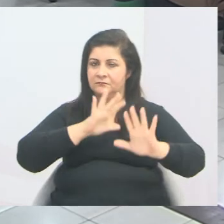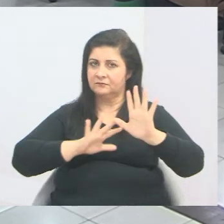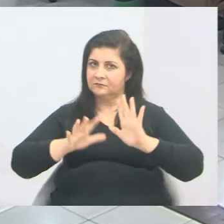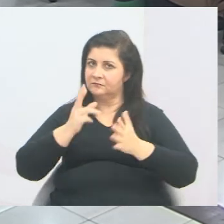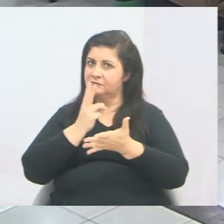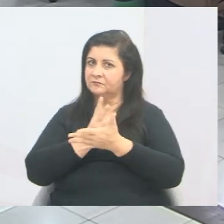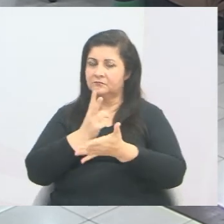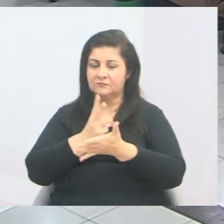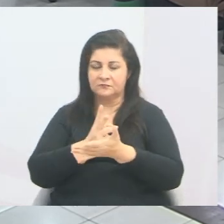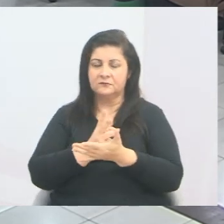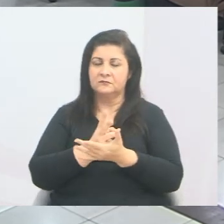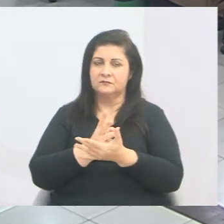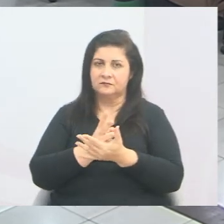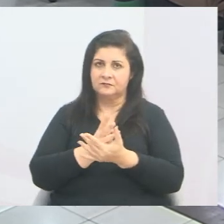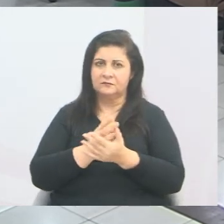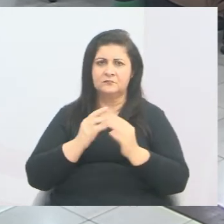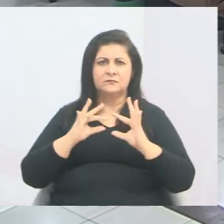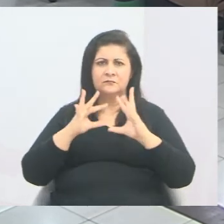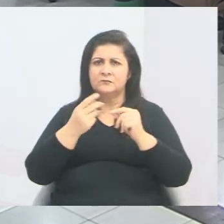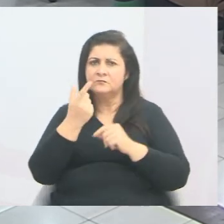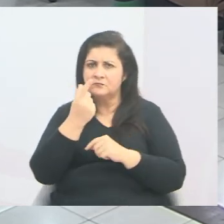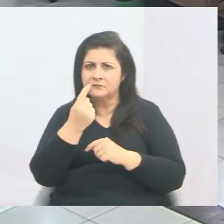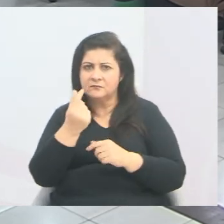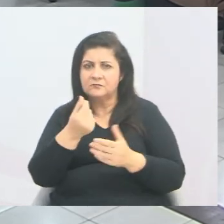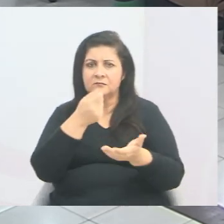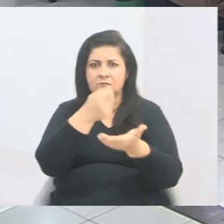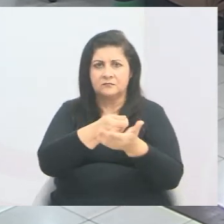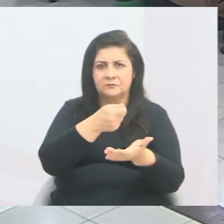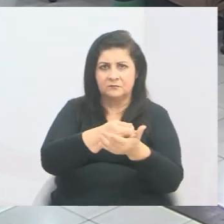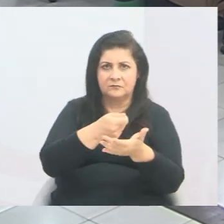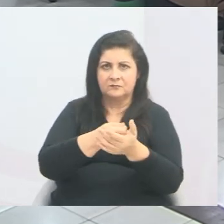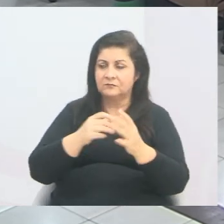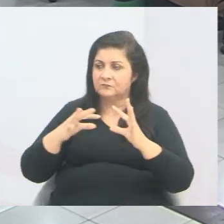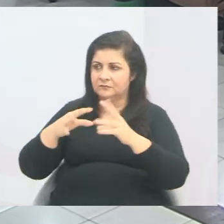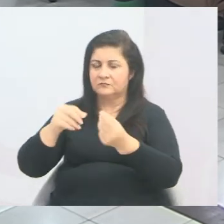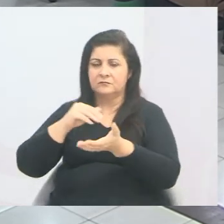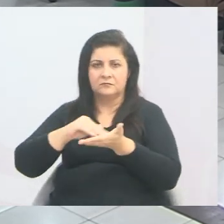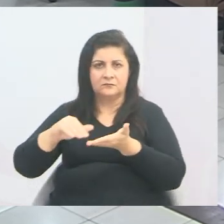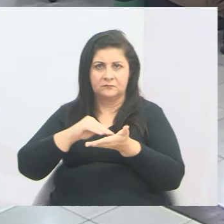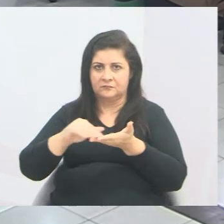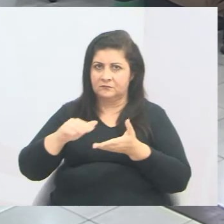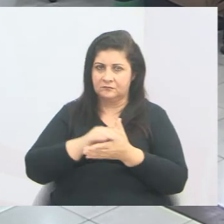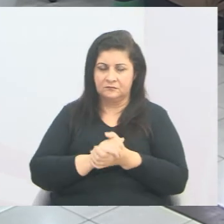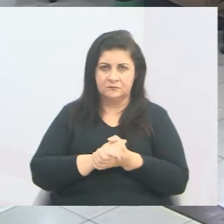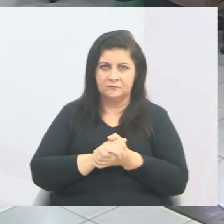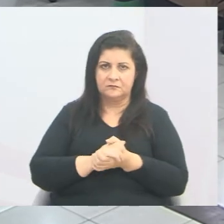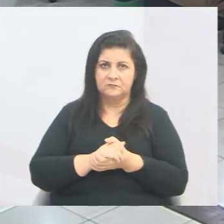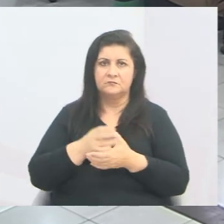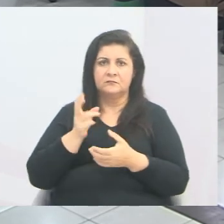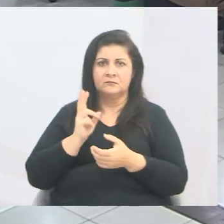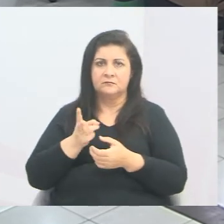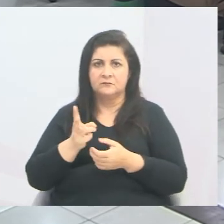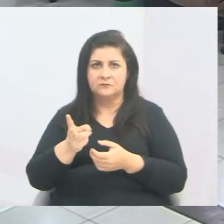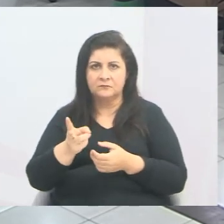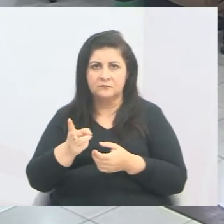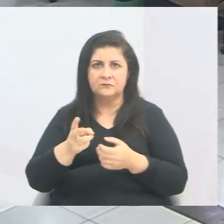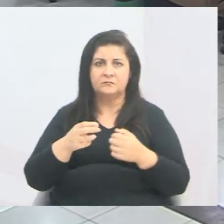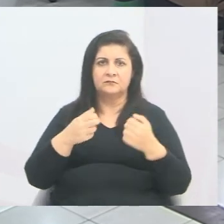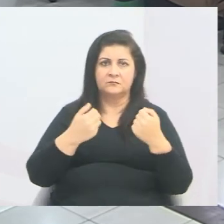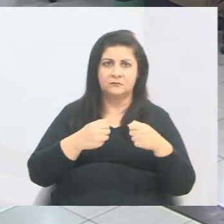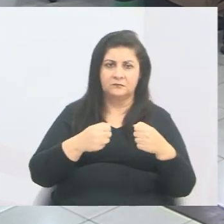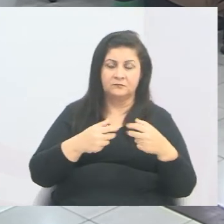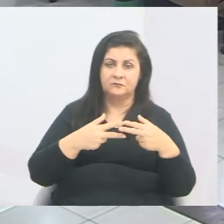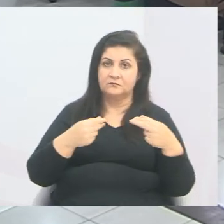na Secretaria de Finanças de todos os gastos que estão ocorrendo de todas as secretarias, e sempre há alguma necessidade sempre a